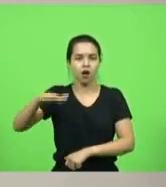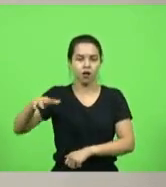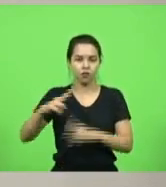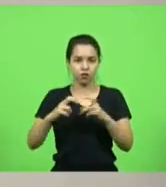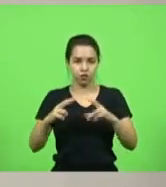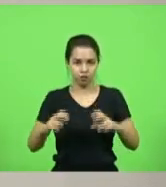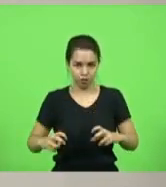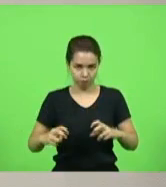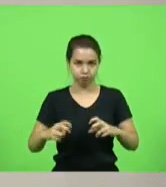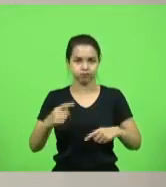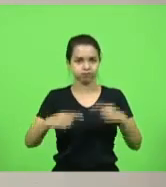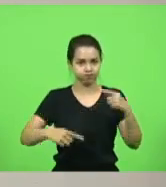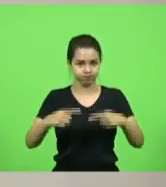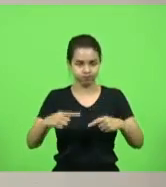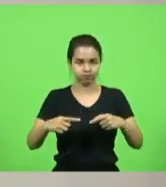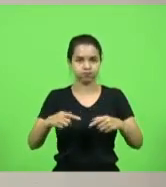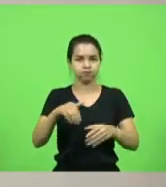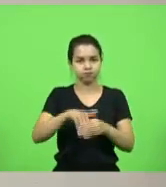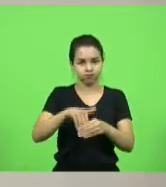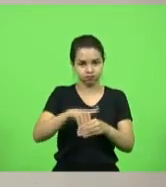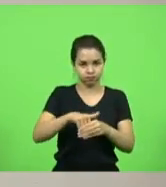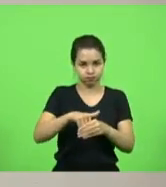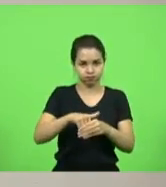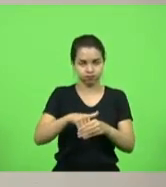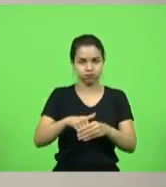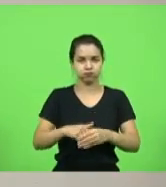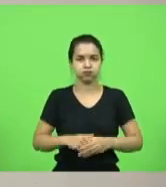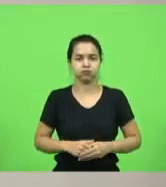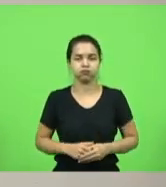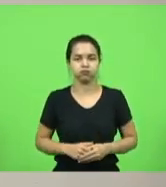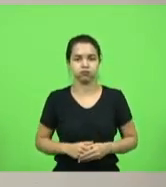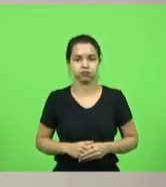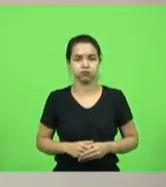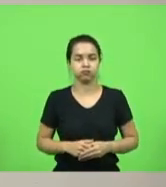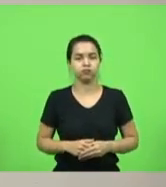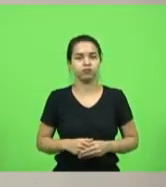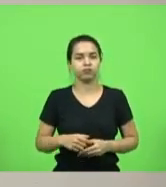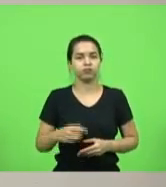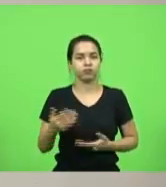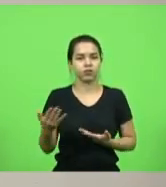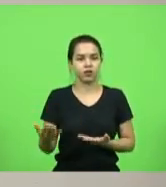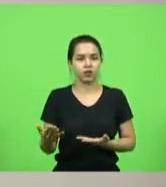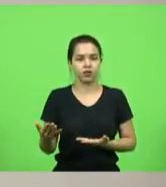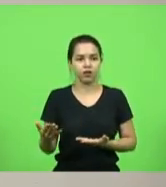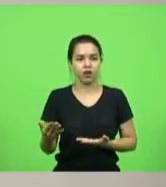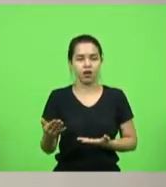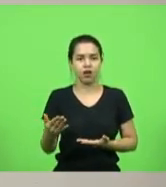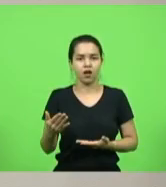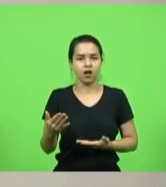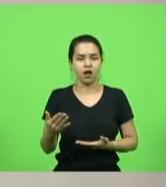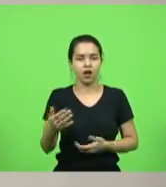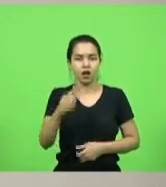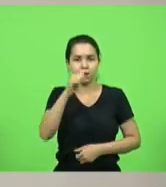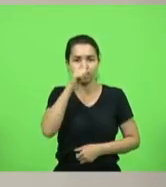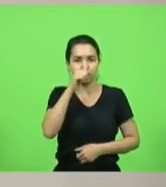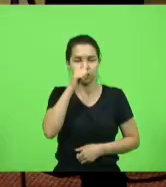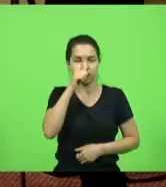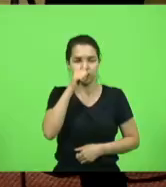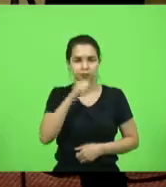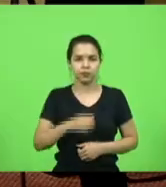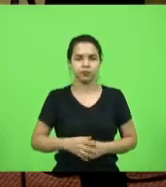em votação. Deputados que aprovam, permaneçam como se encontram. Para discutir, deputado João Amin. Não, que eu te fiz uma solicitação, foi